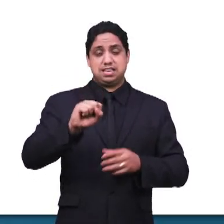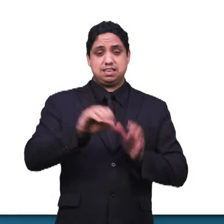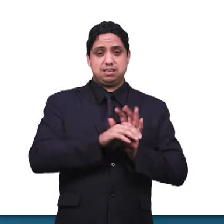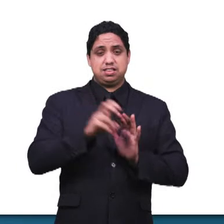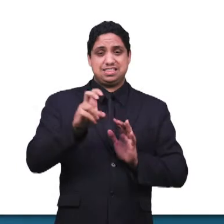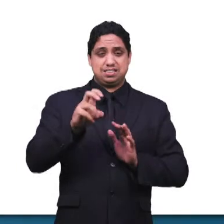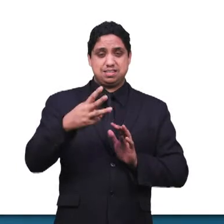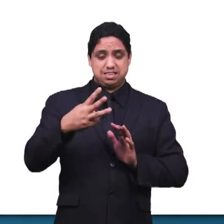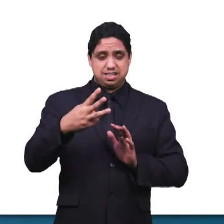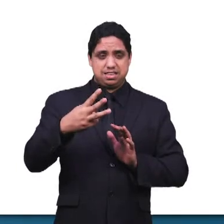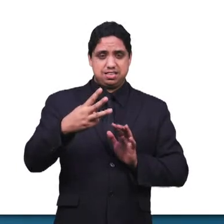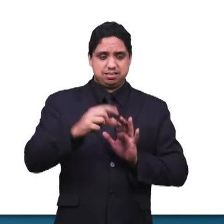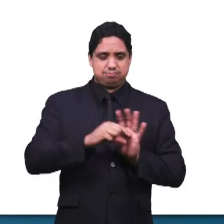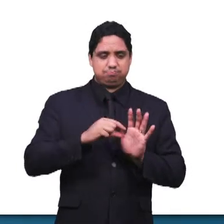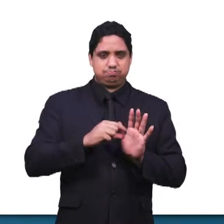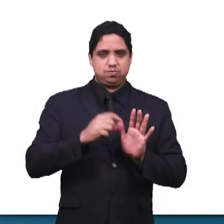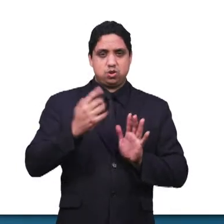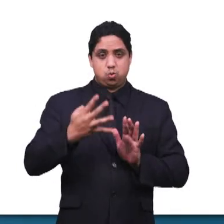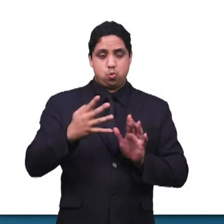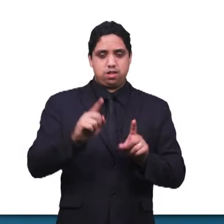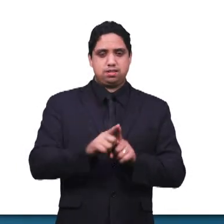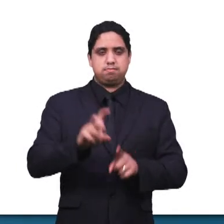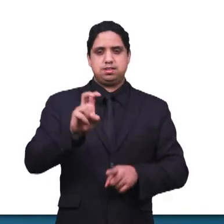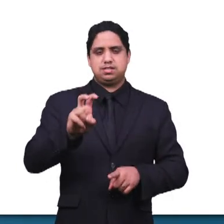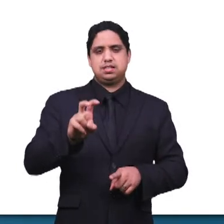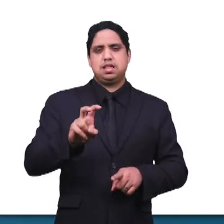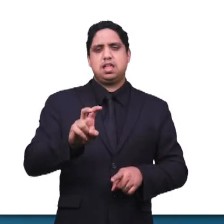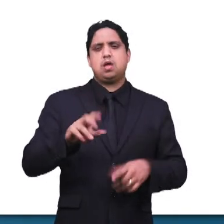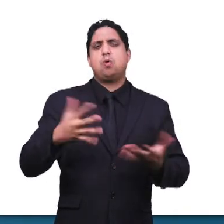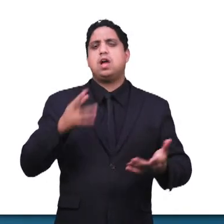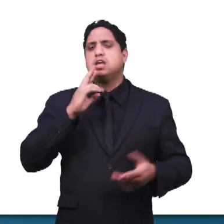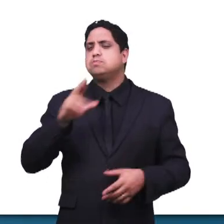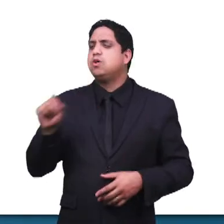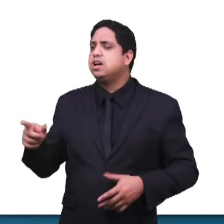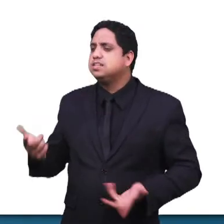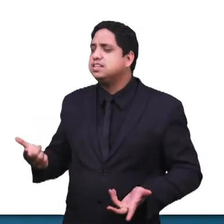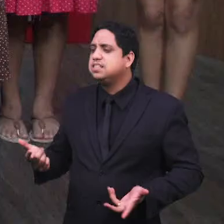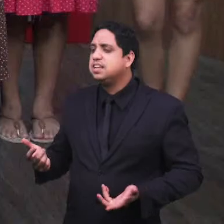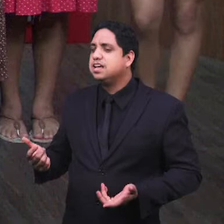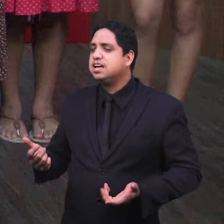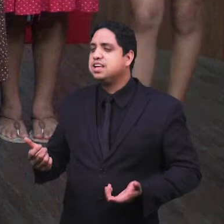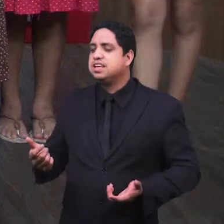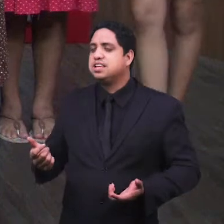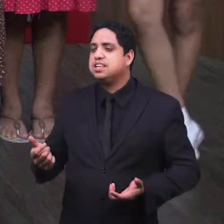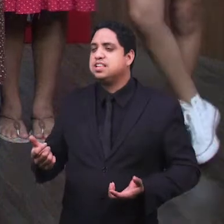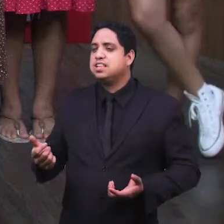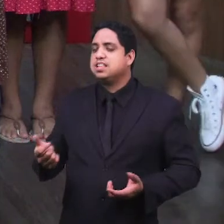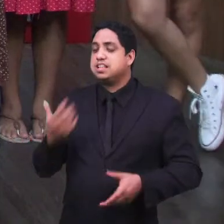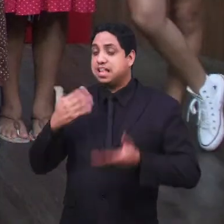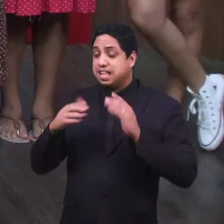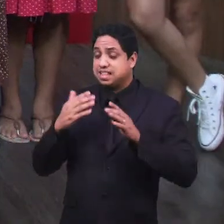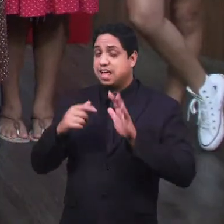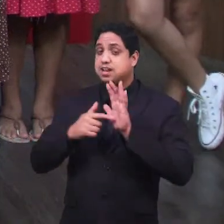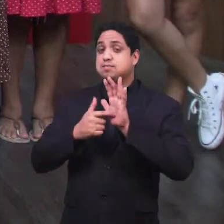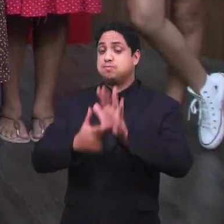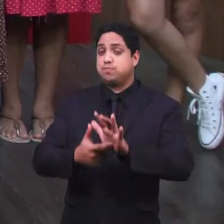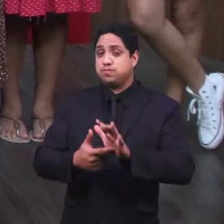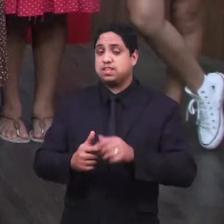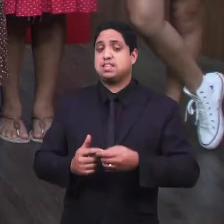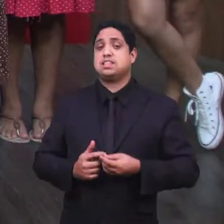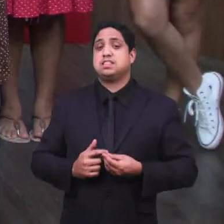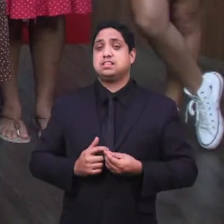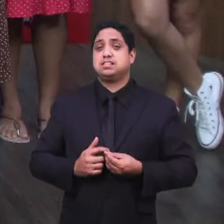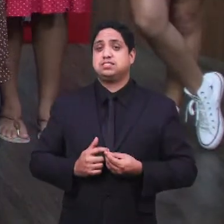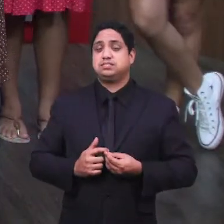Isaías capítulo 53, versos 4 e 5. Qual é a resposta? Em Cantares, o texto fala